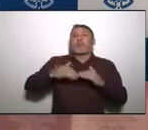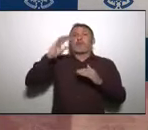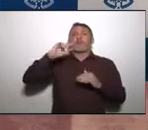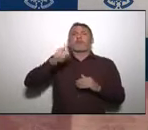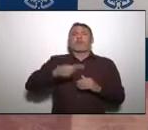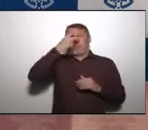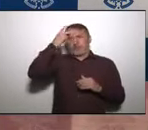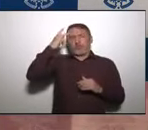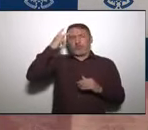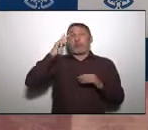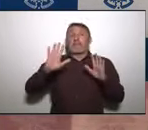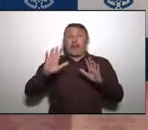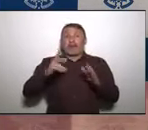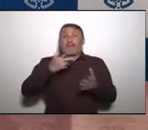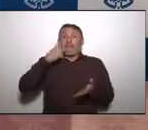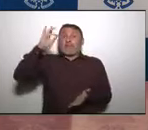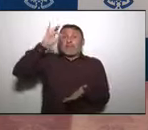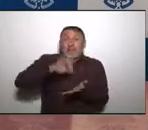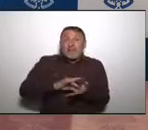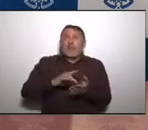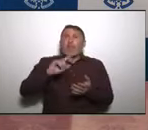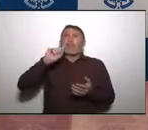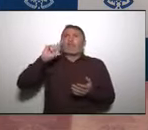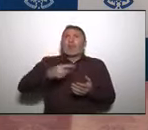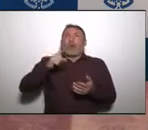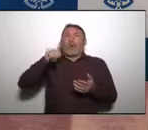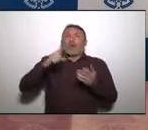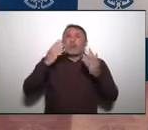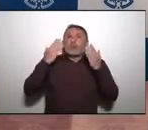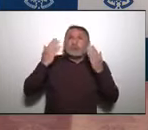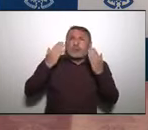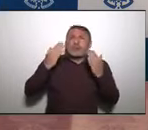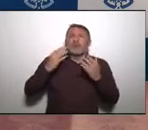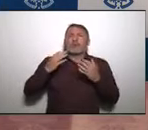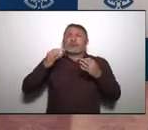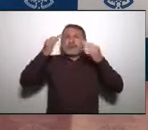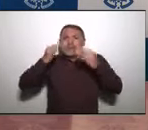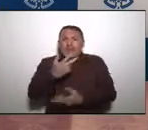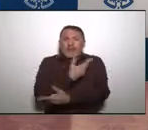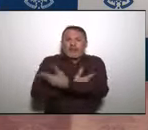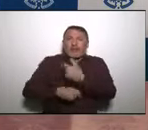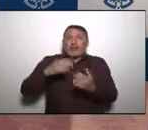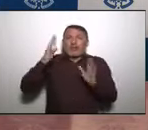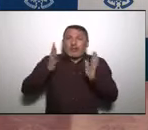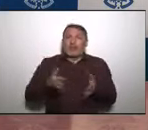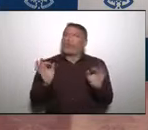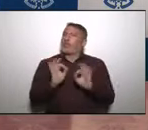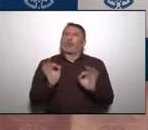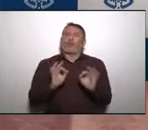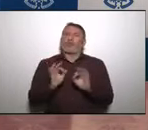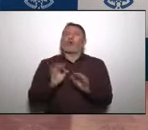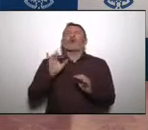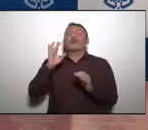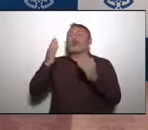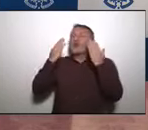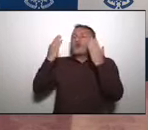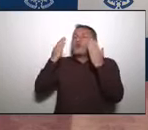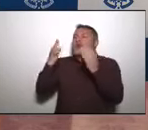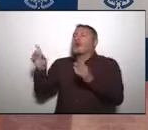suspeitos estão todos com a amostra colhida e entregue no LACEN. Não, não estão. Muitos casos suspeitos estão lá